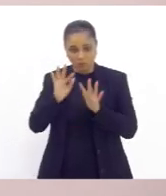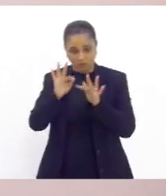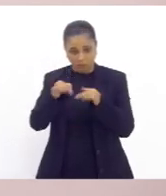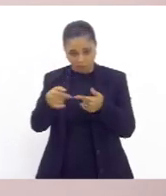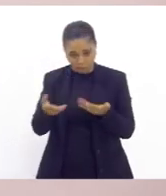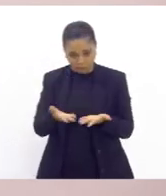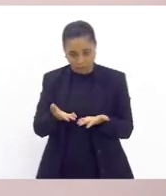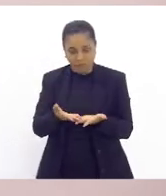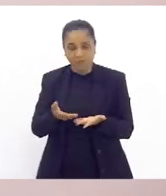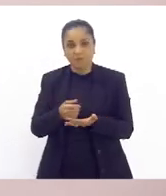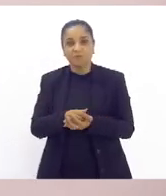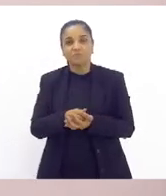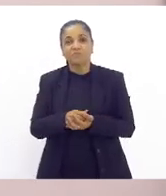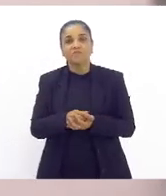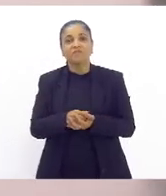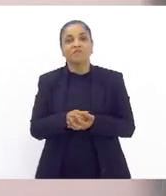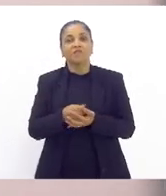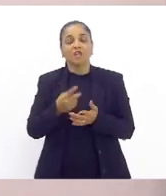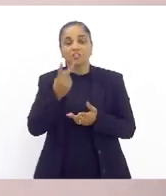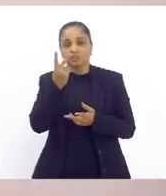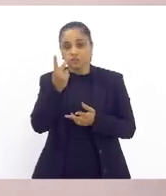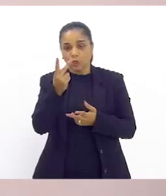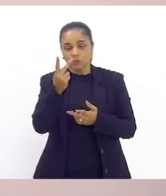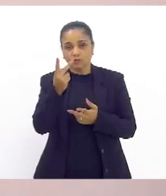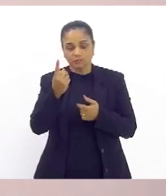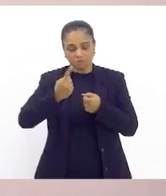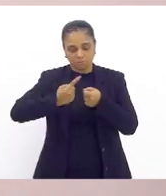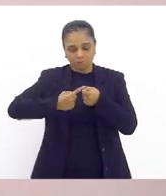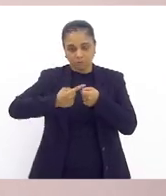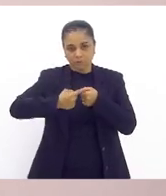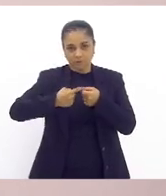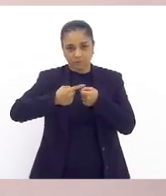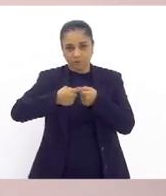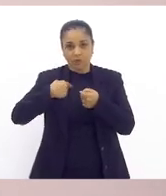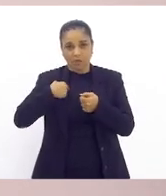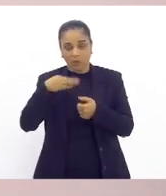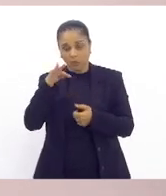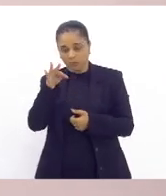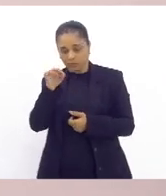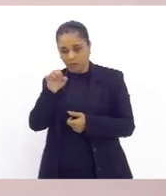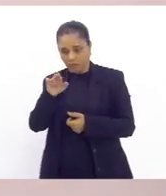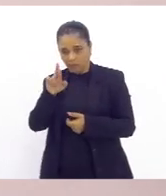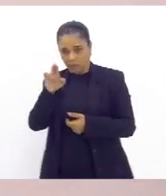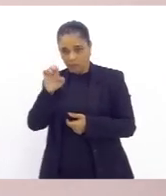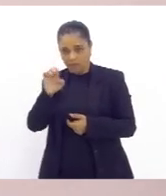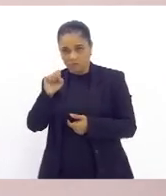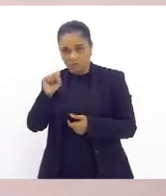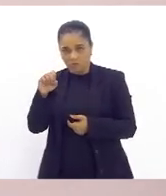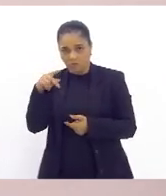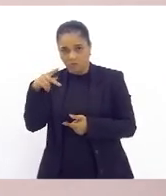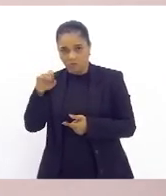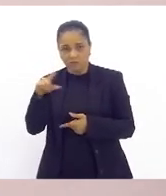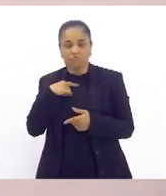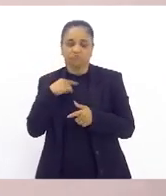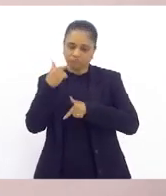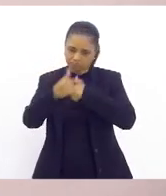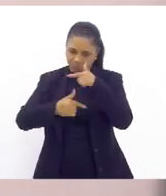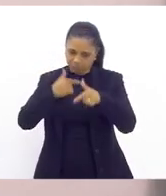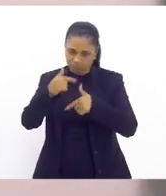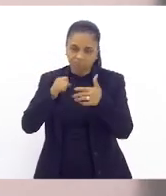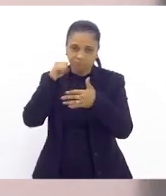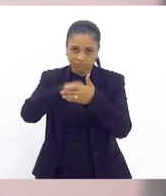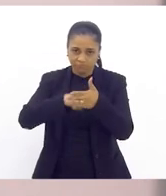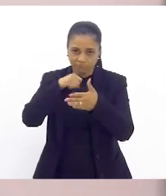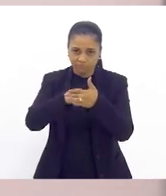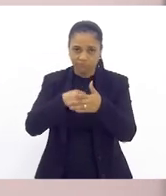o problema é em todos os municípios Então sou de Teresópolis vem aqui reivindicar também pela nossa cidade